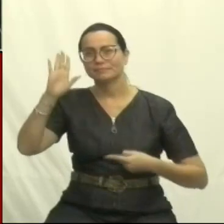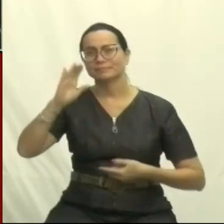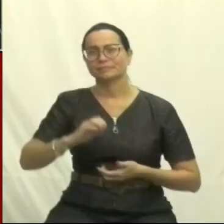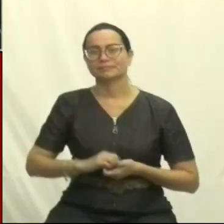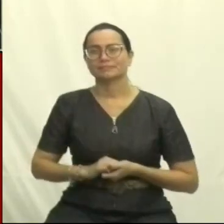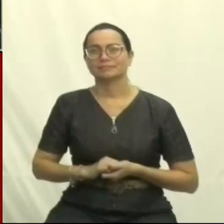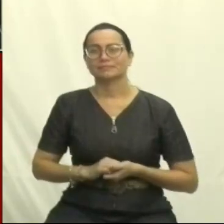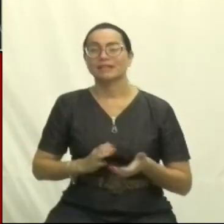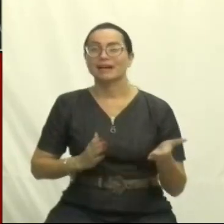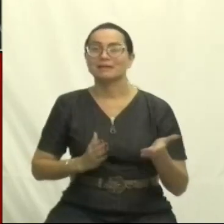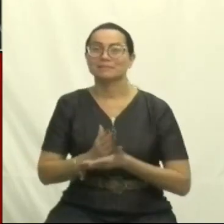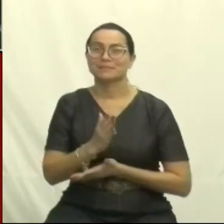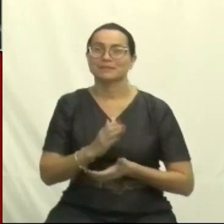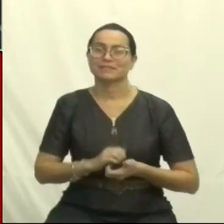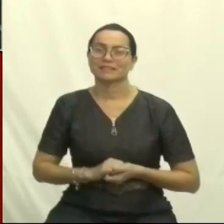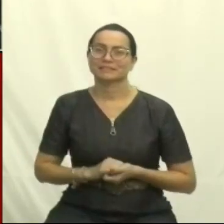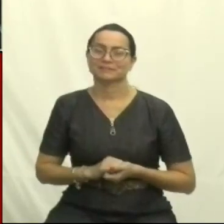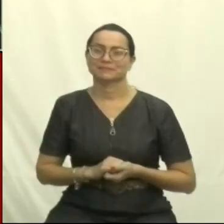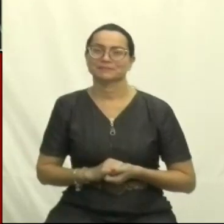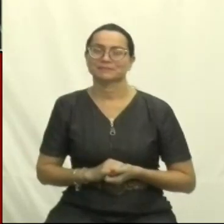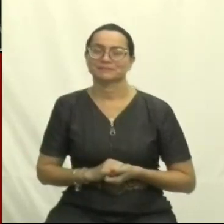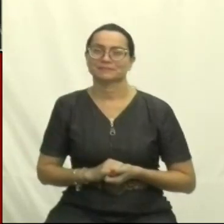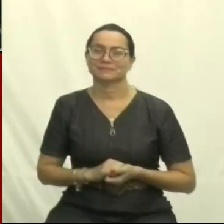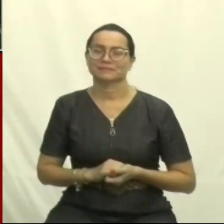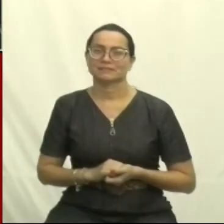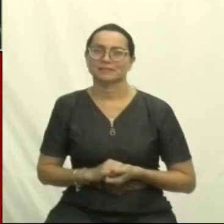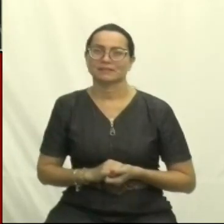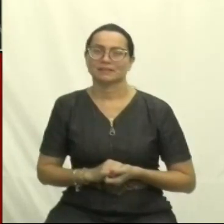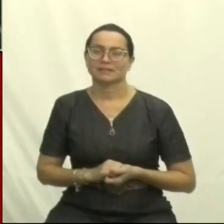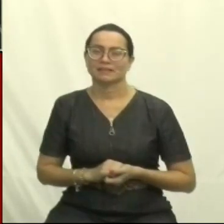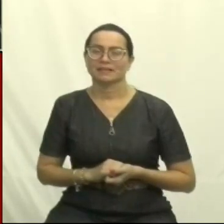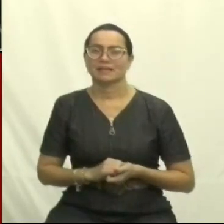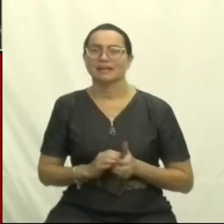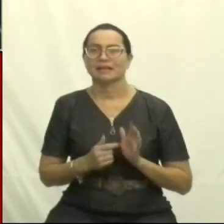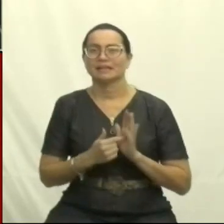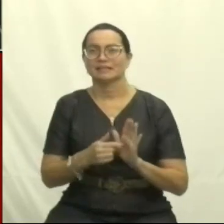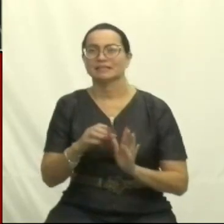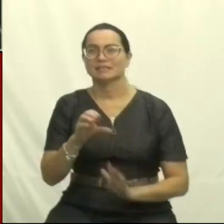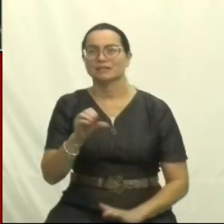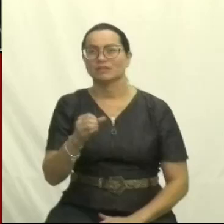se manifestem. Aprovado por unanimidade. Indicação